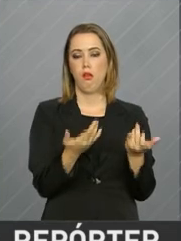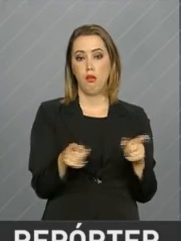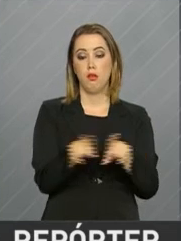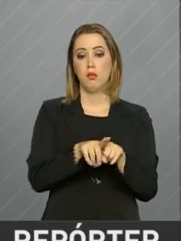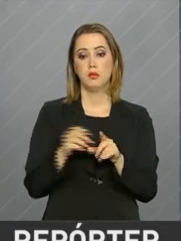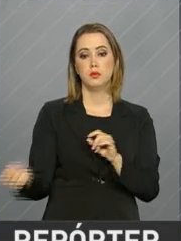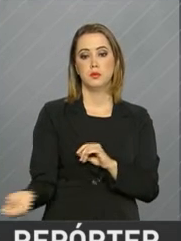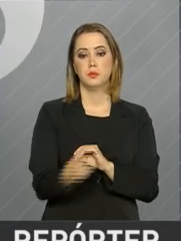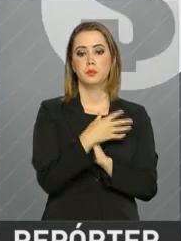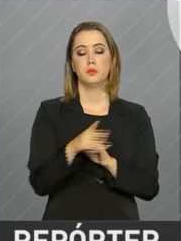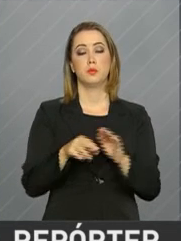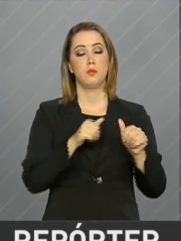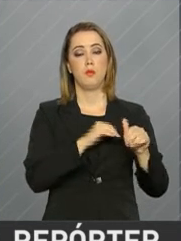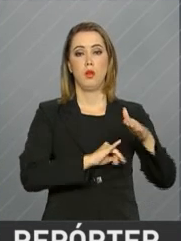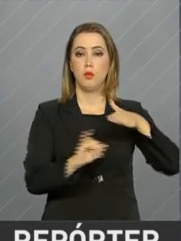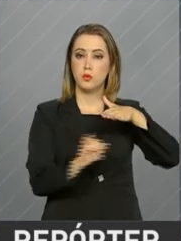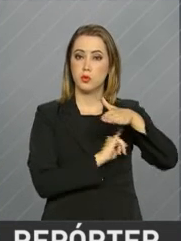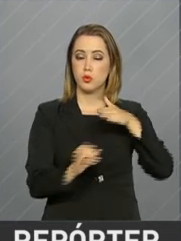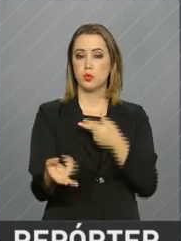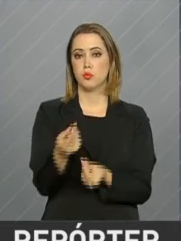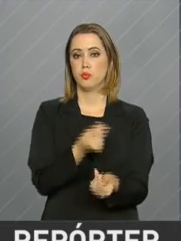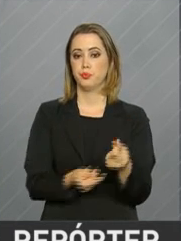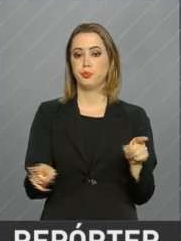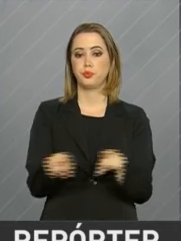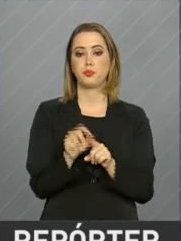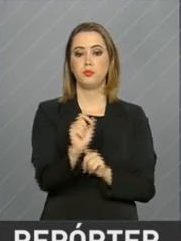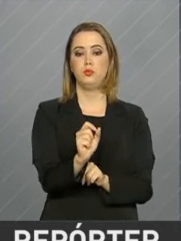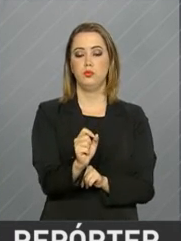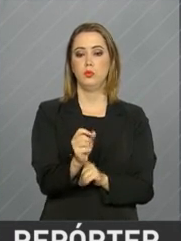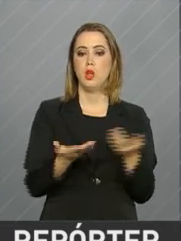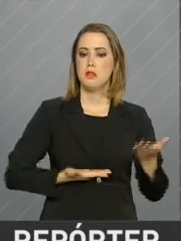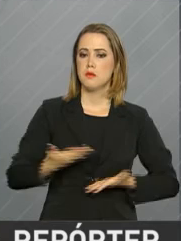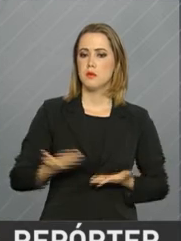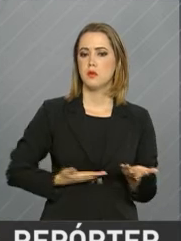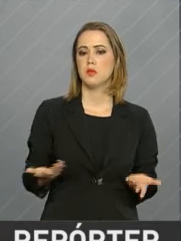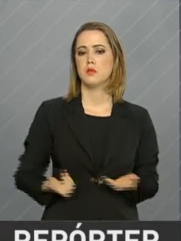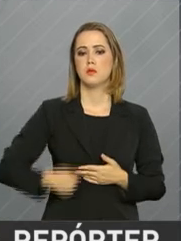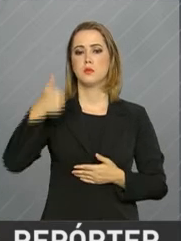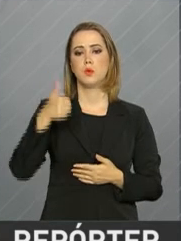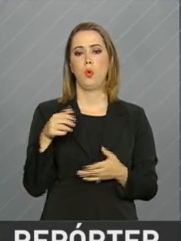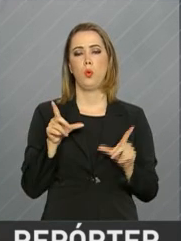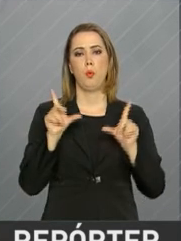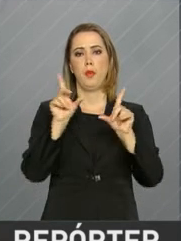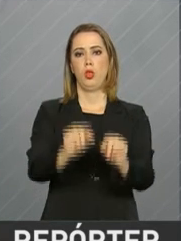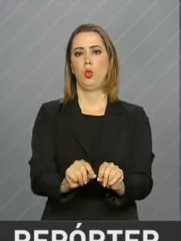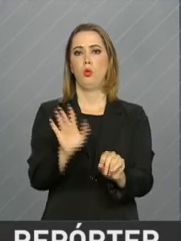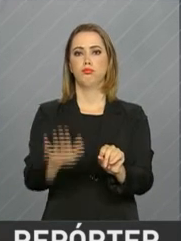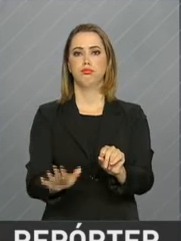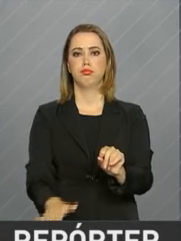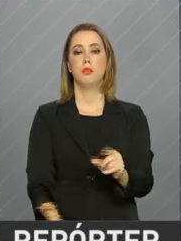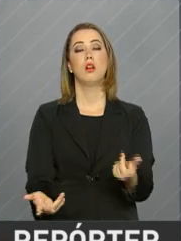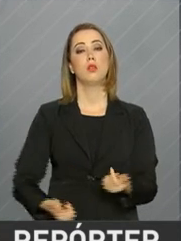financeiras sistema financeiro mais eficiente a idéia é oferecer serviços melhores com custo mais baixo